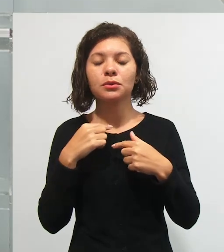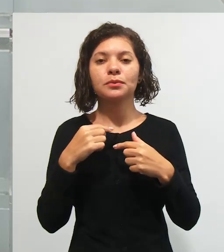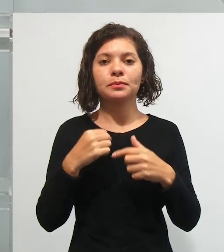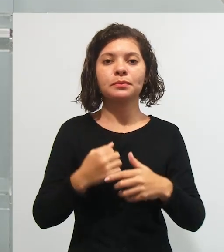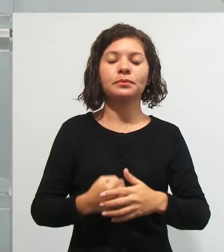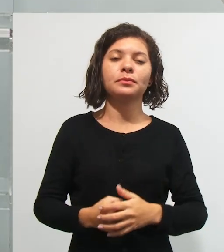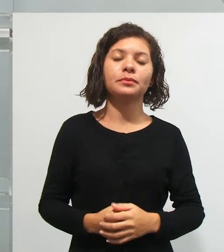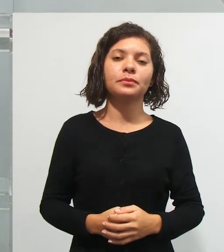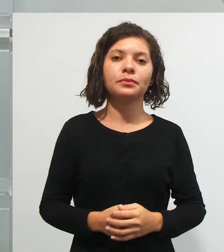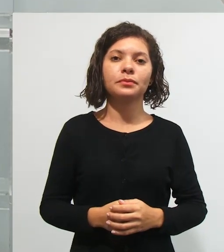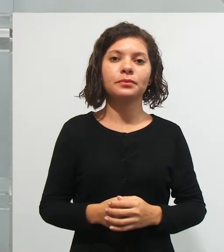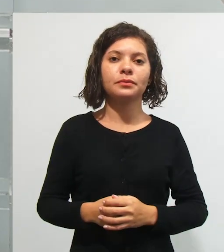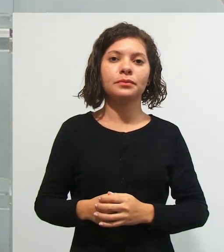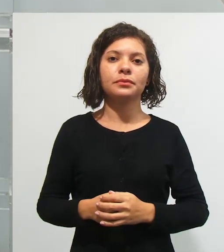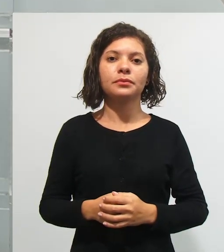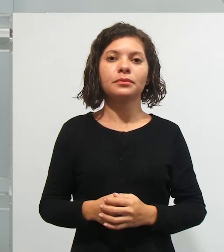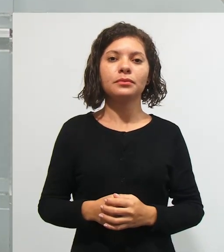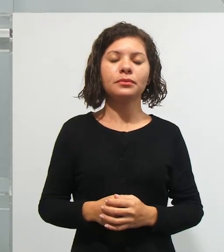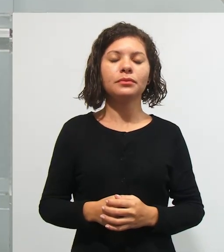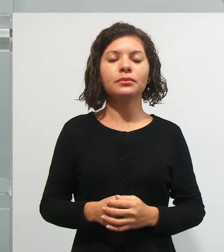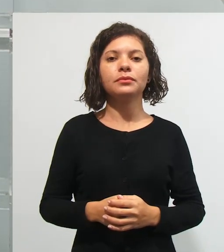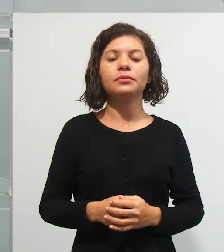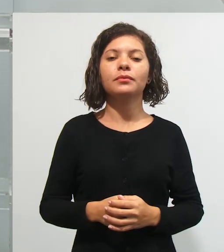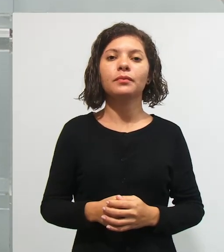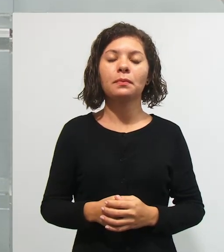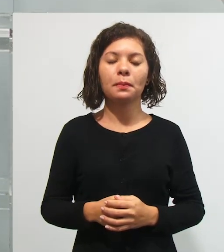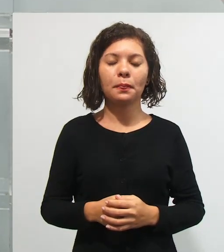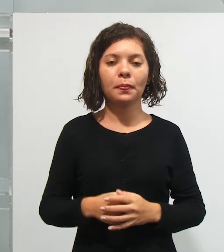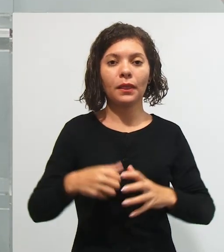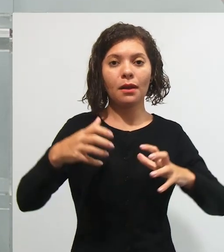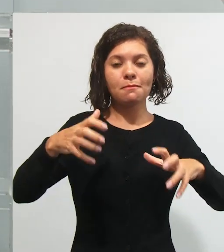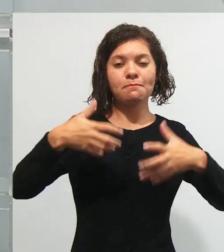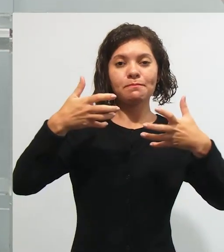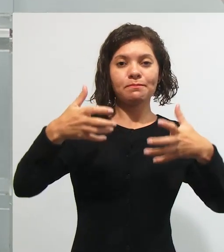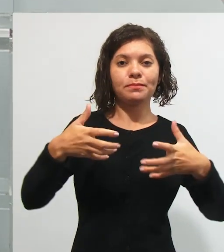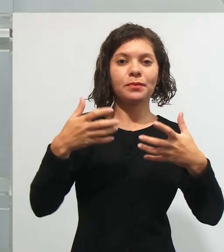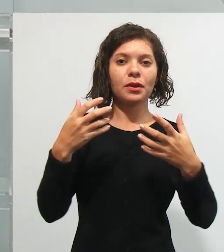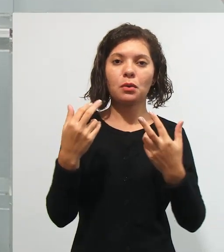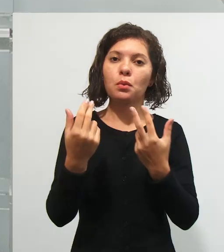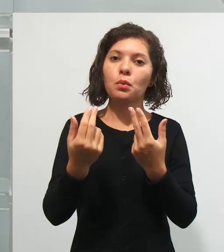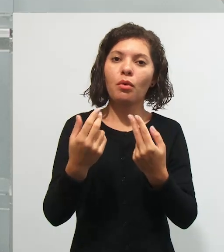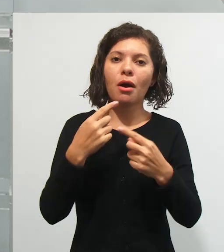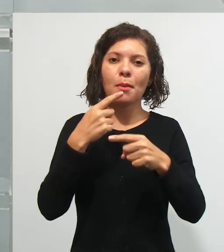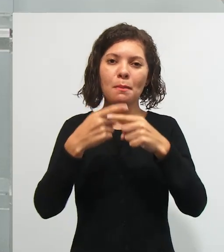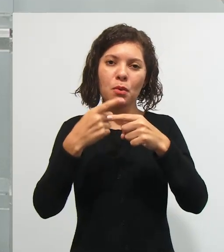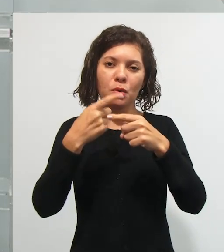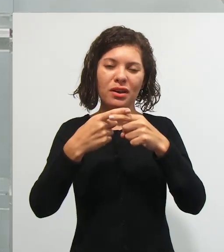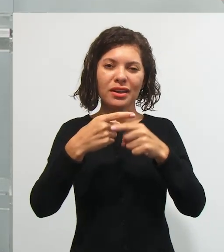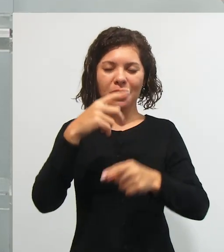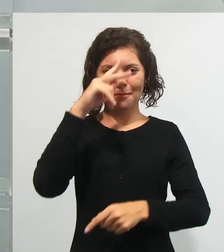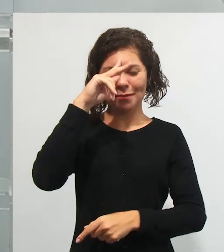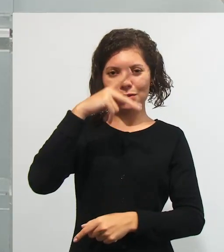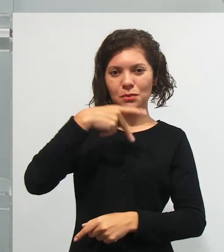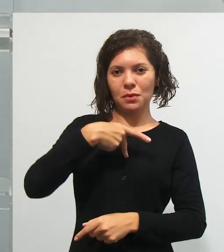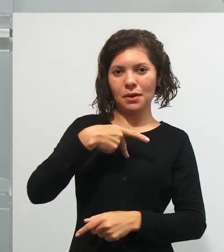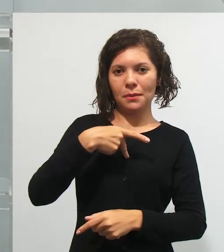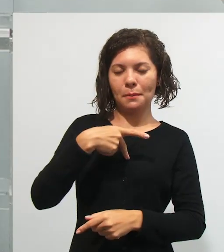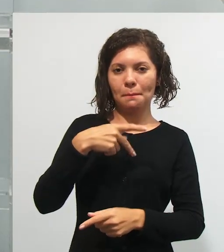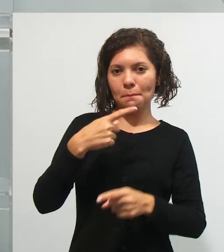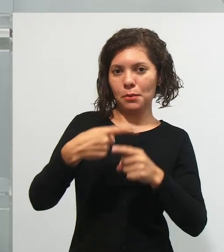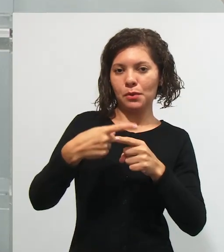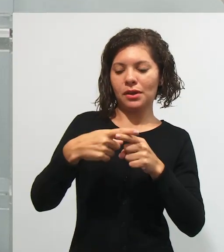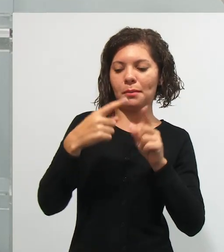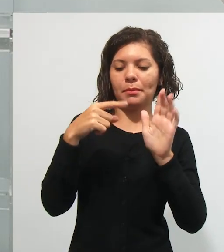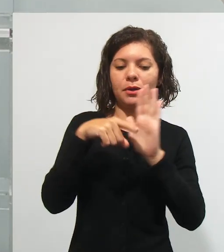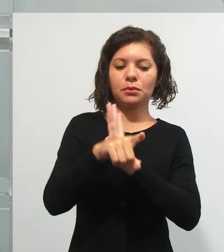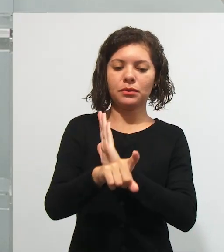ela é muito intrínseca e geralmente o porquê, ele é muito pessoal. Mas ele, para ser do ponto de